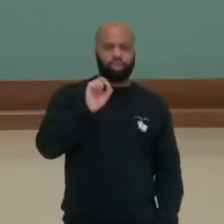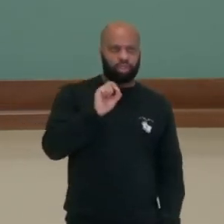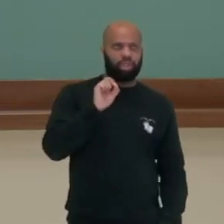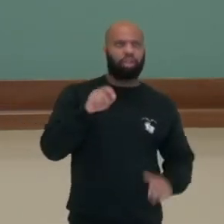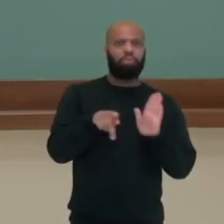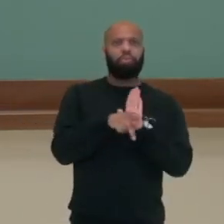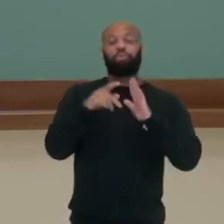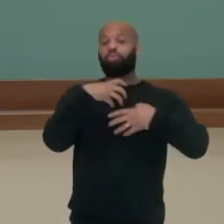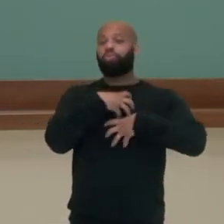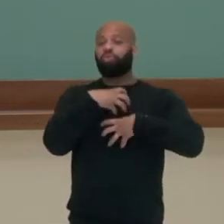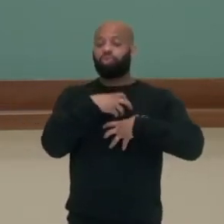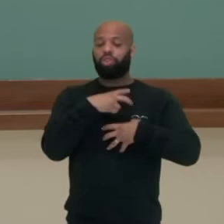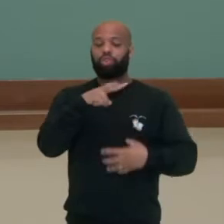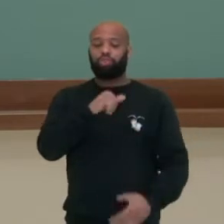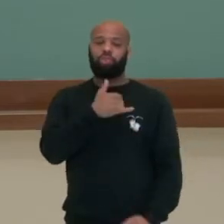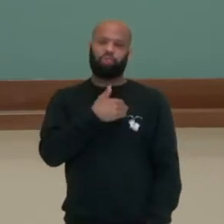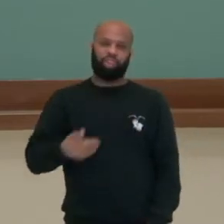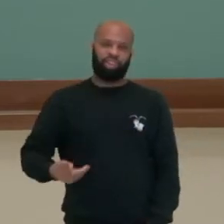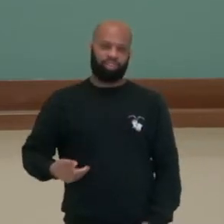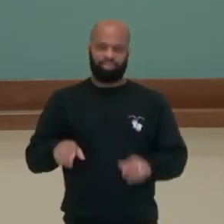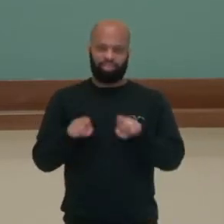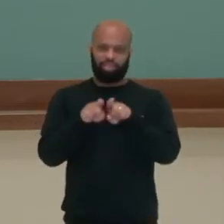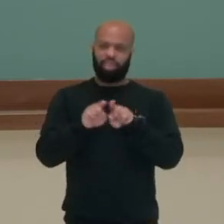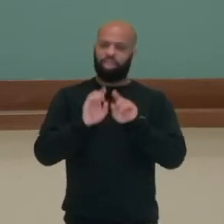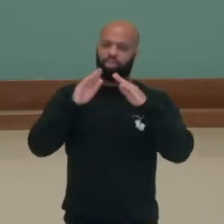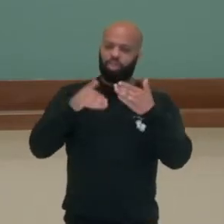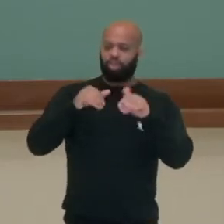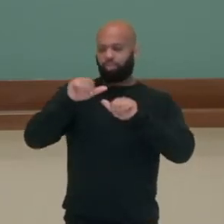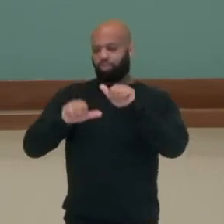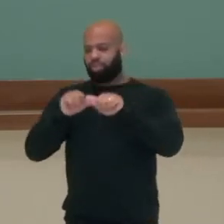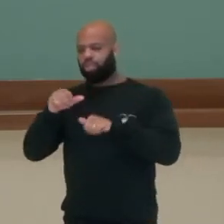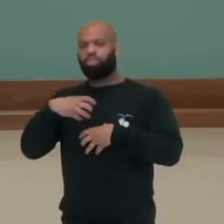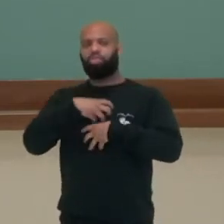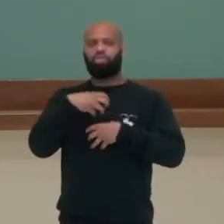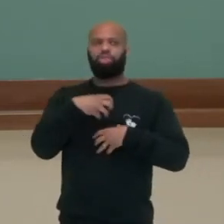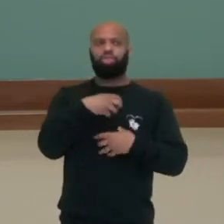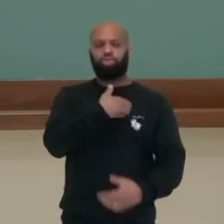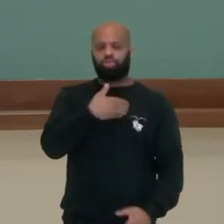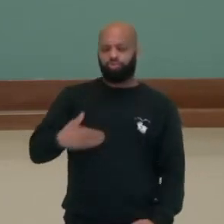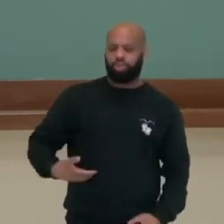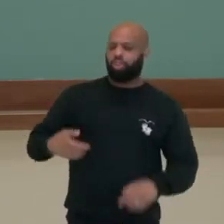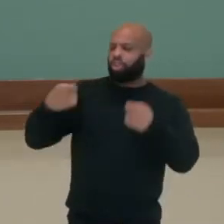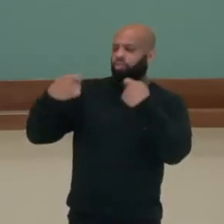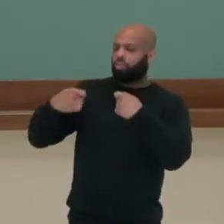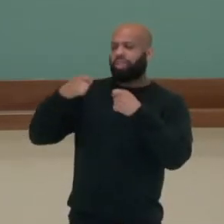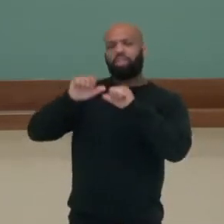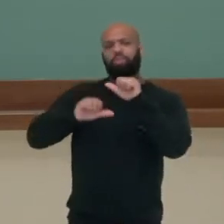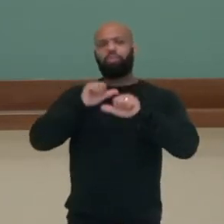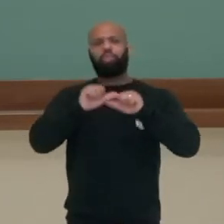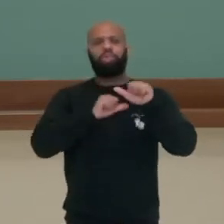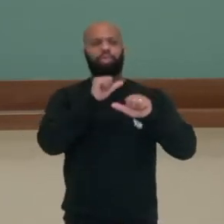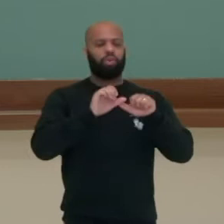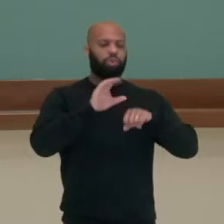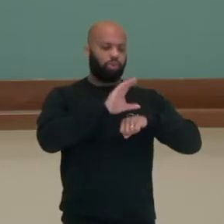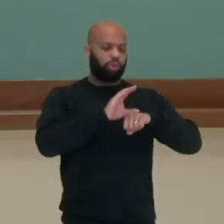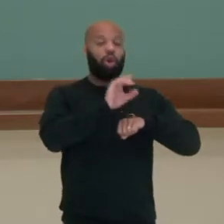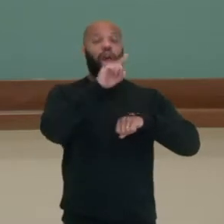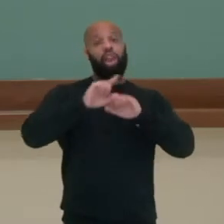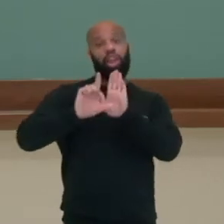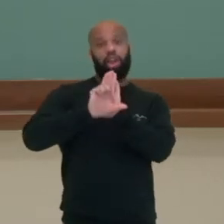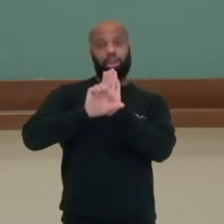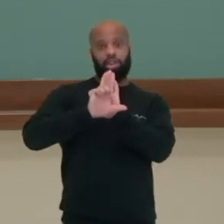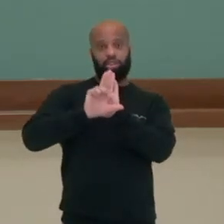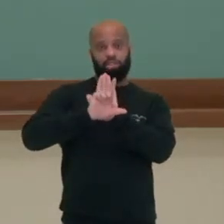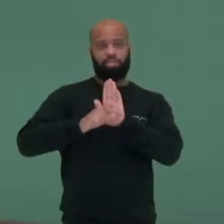na forma de governo. Então, quando há uma mudança na forma de governo, precisa alterar a Constituição, essas leis. Vamos lá